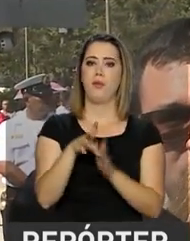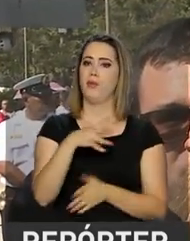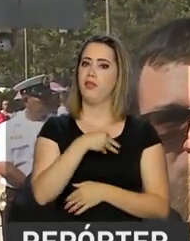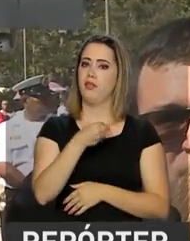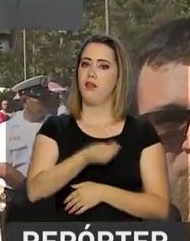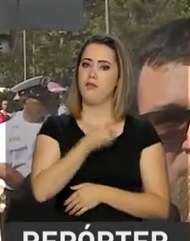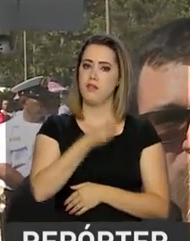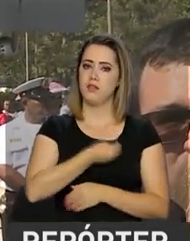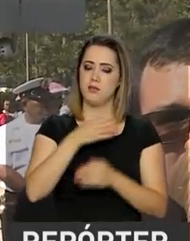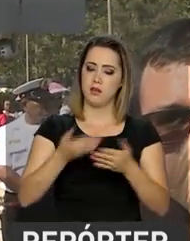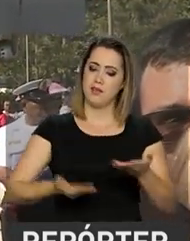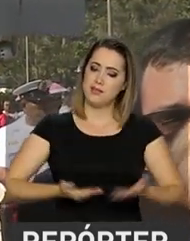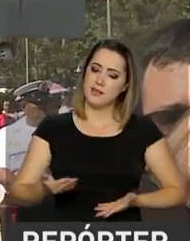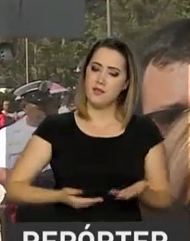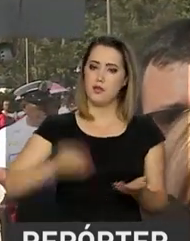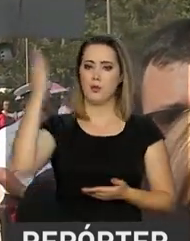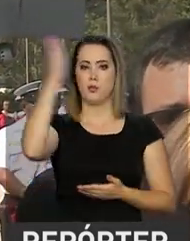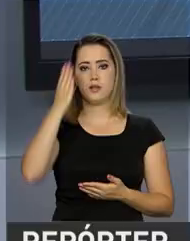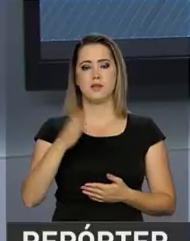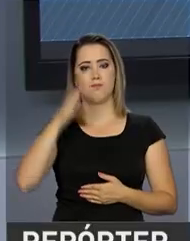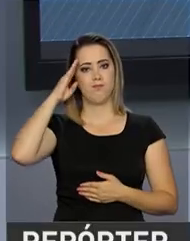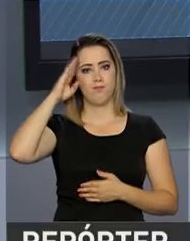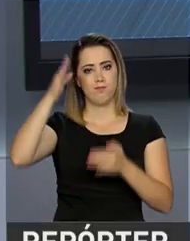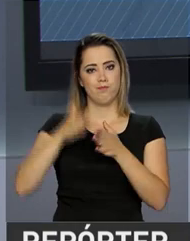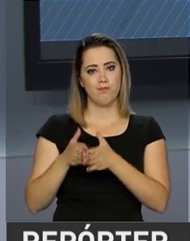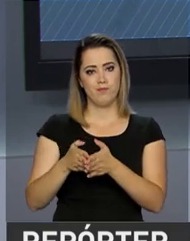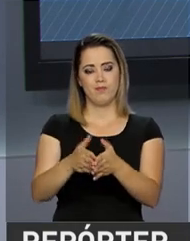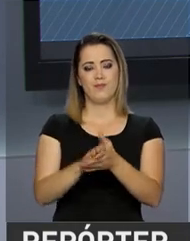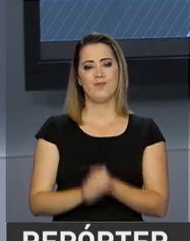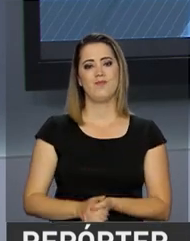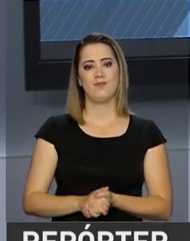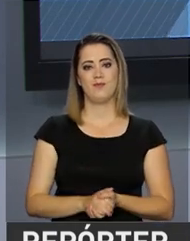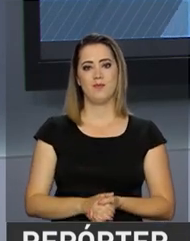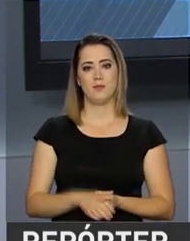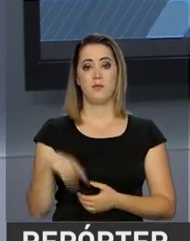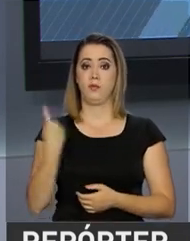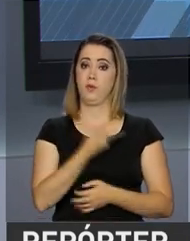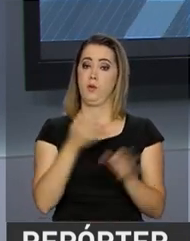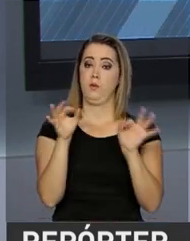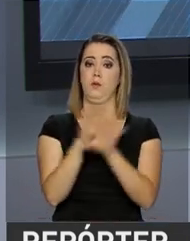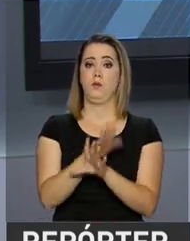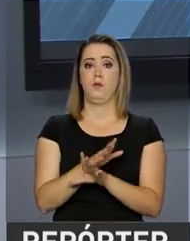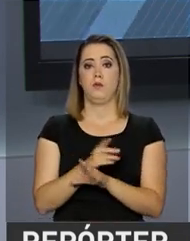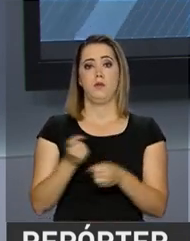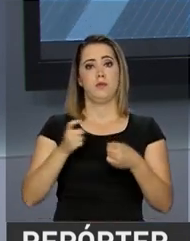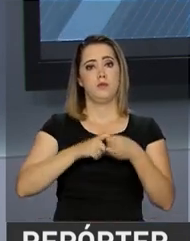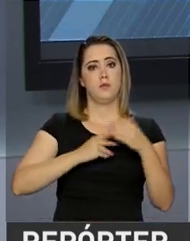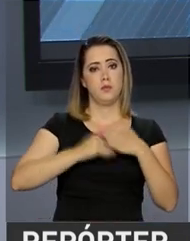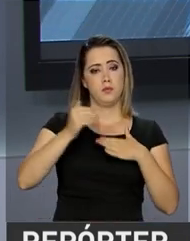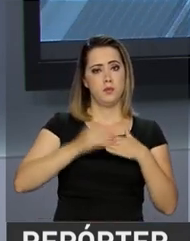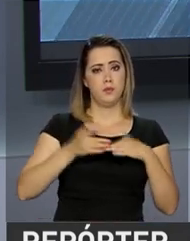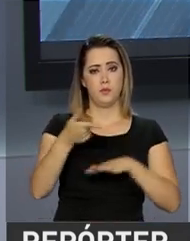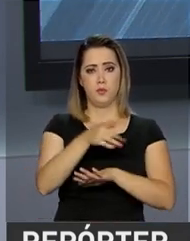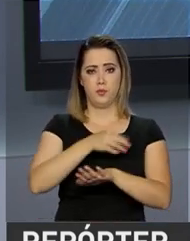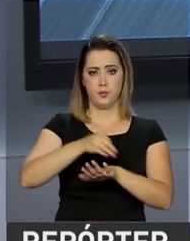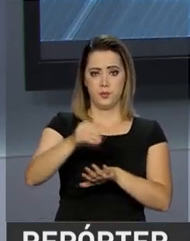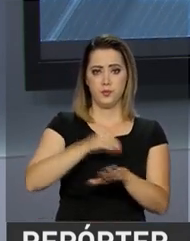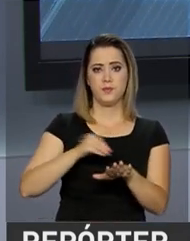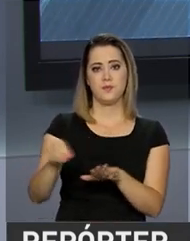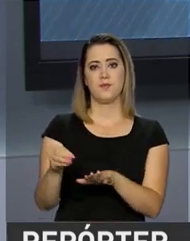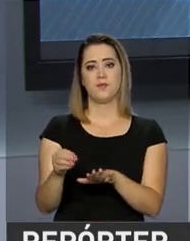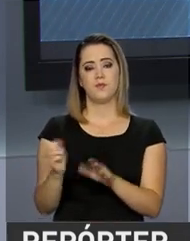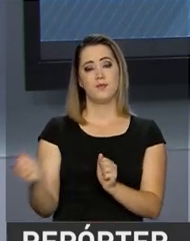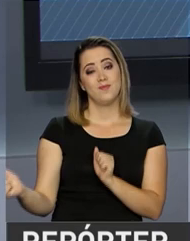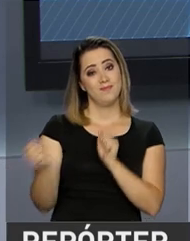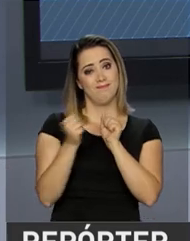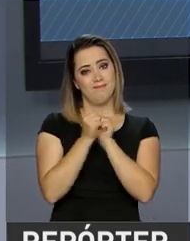civil brasil no caso através da marina o repórter nbr seca por aqui voltamos a qualquer momento com outras